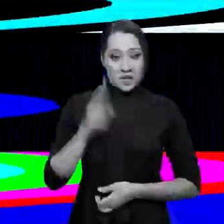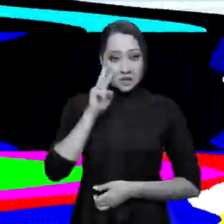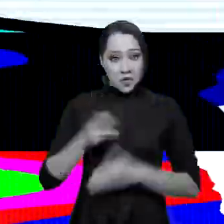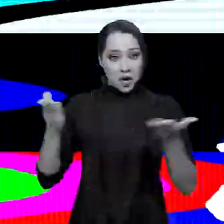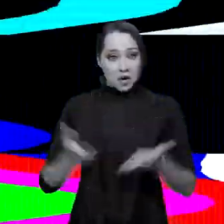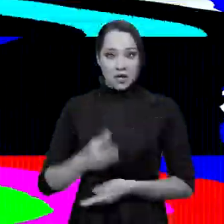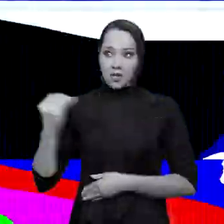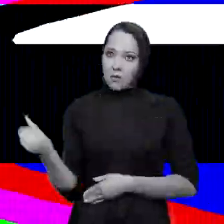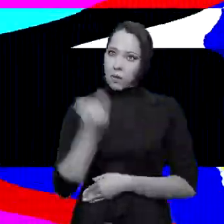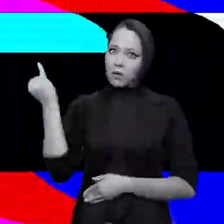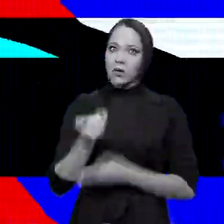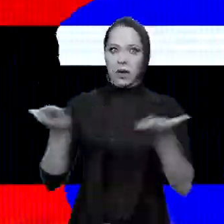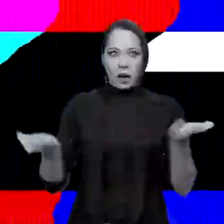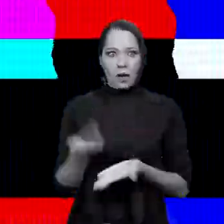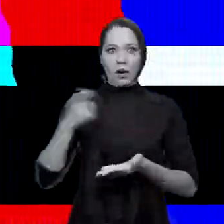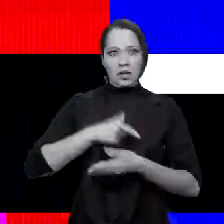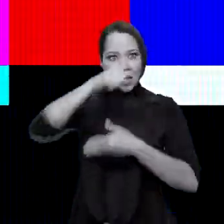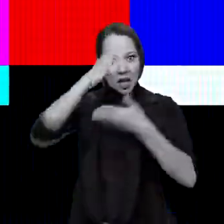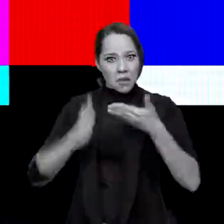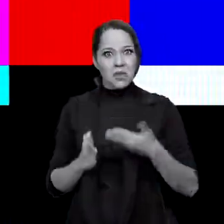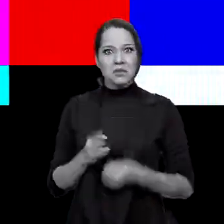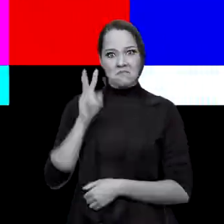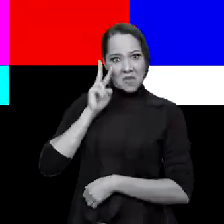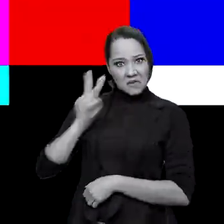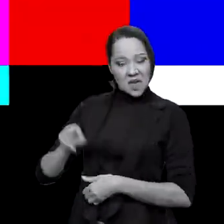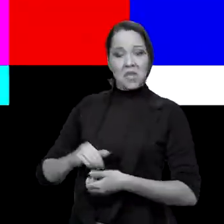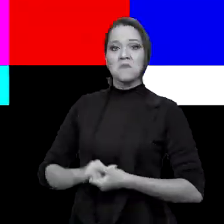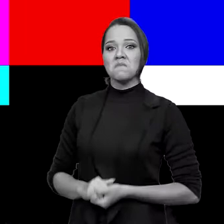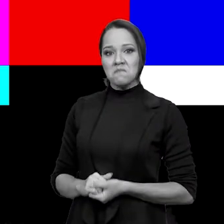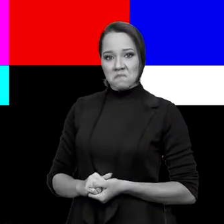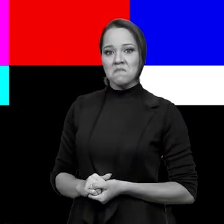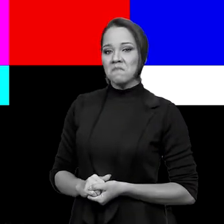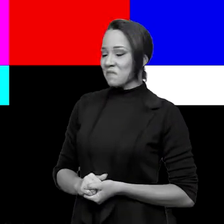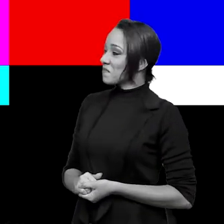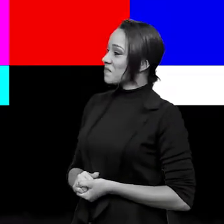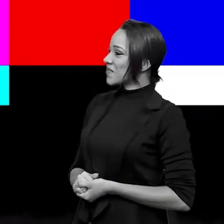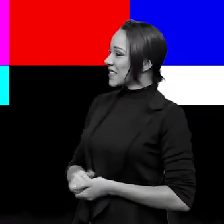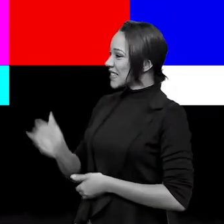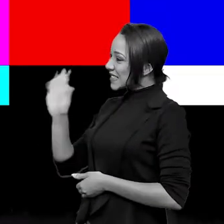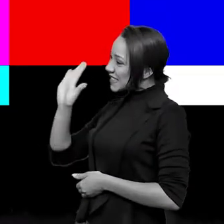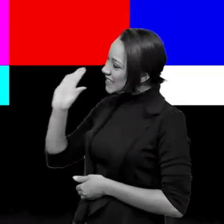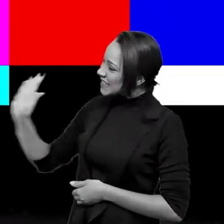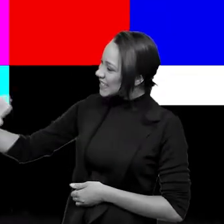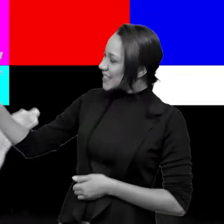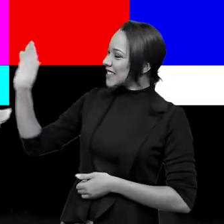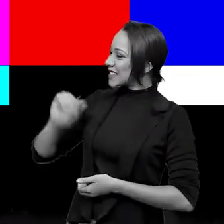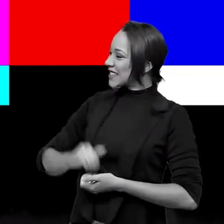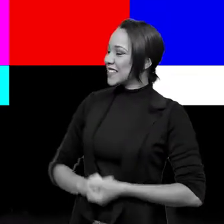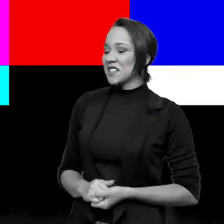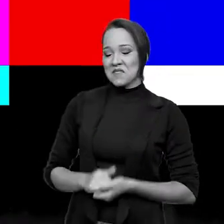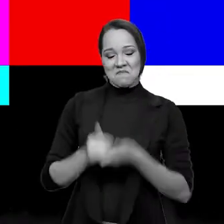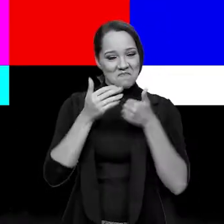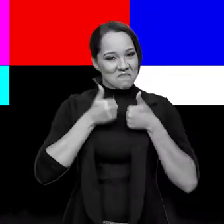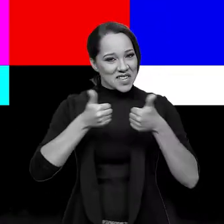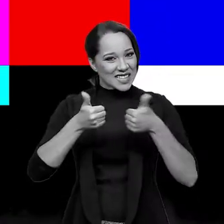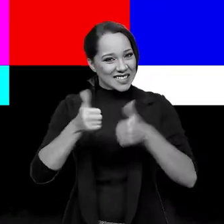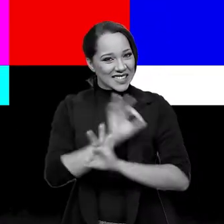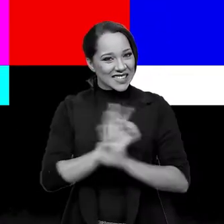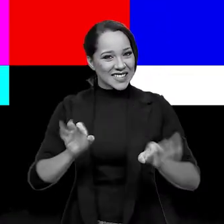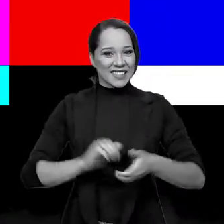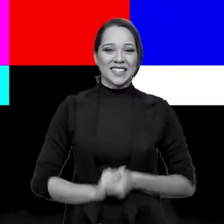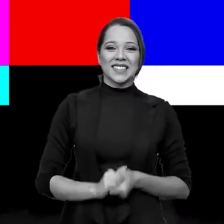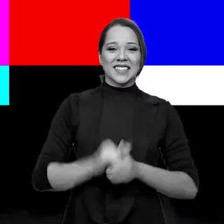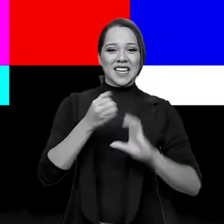Tu viu que a gente tá ficando tão importante que agora tem até Libras. Tá vendo, rapaz? É. Bate aqui, Libras.